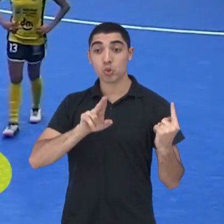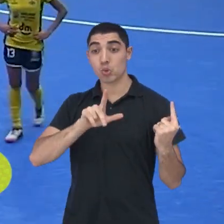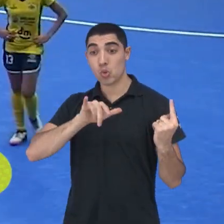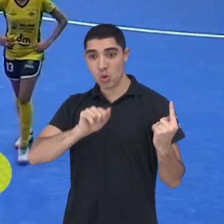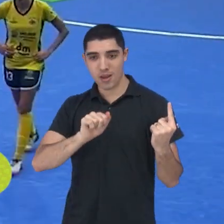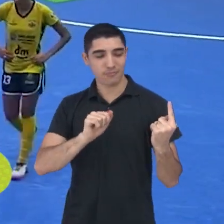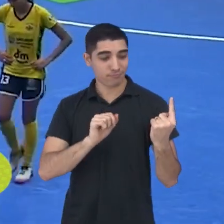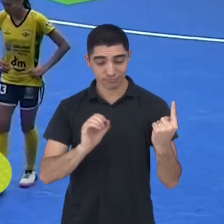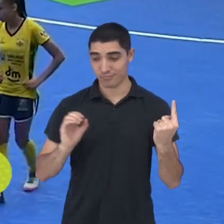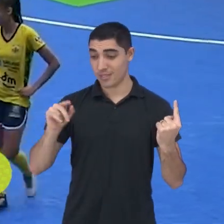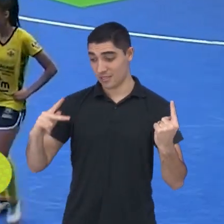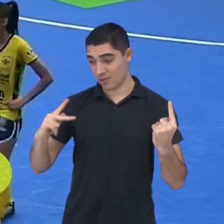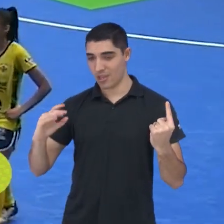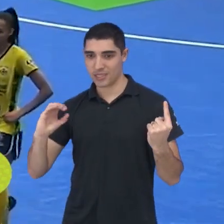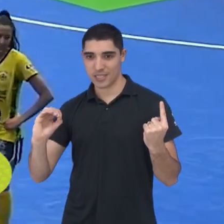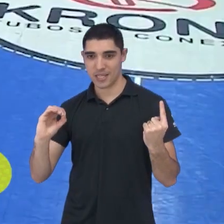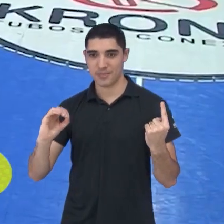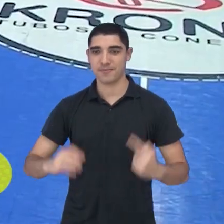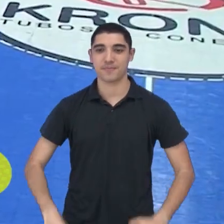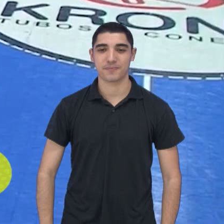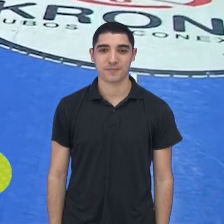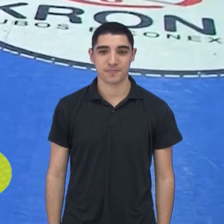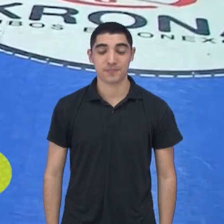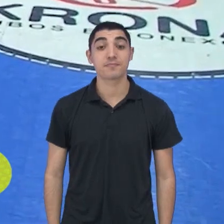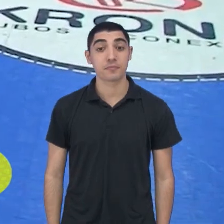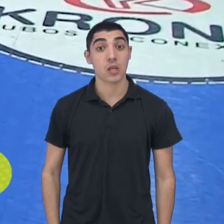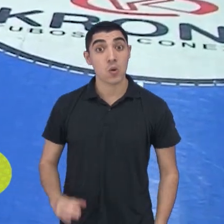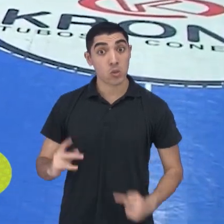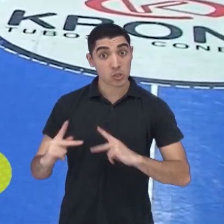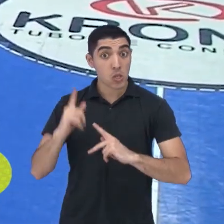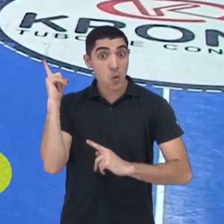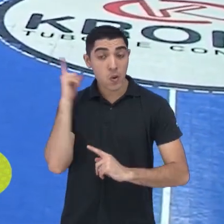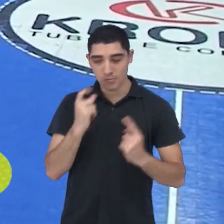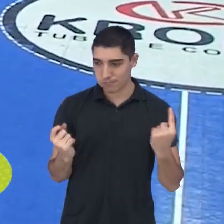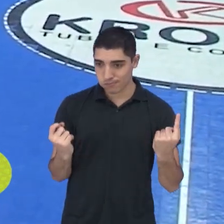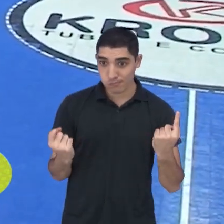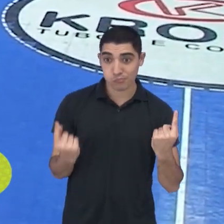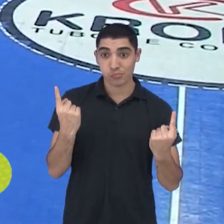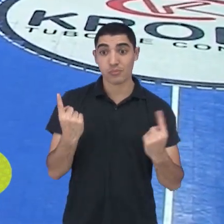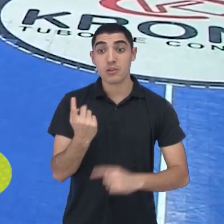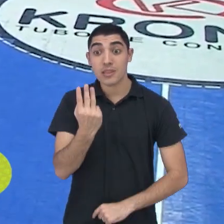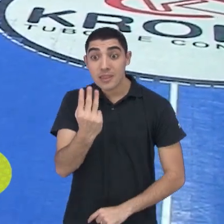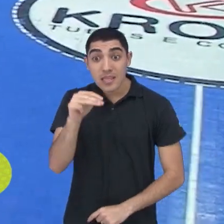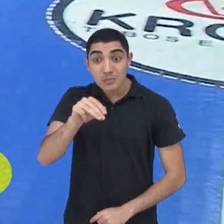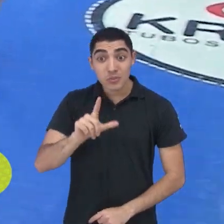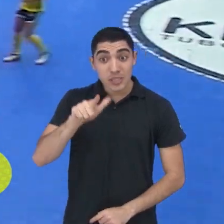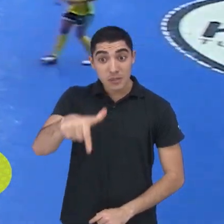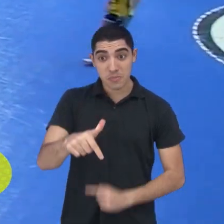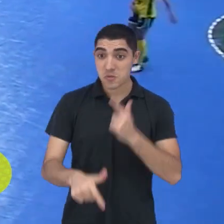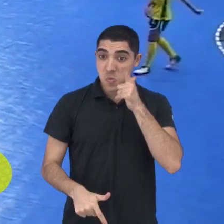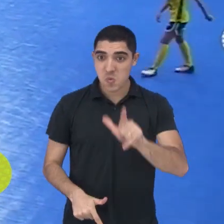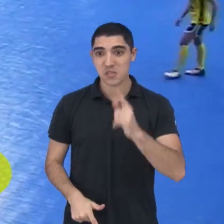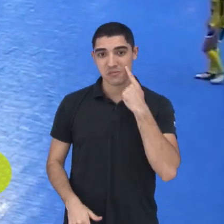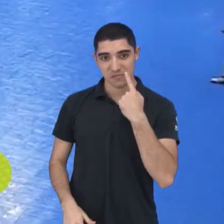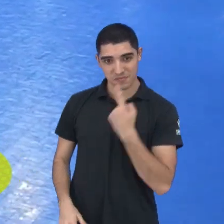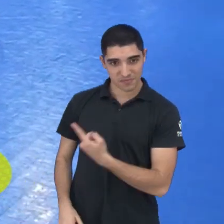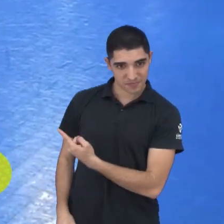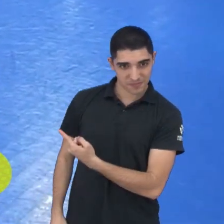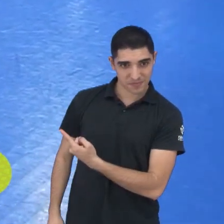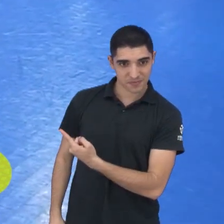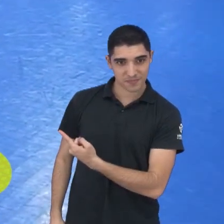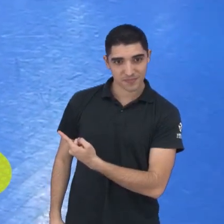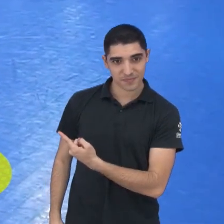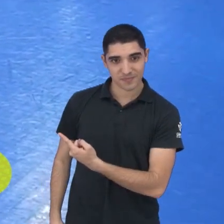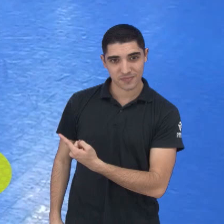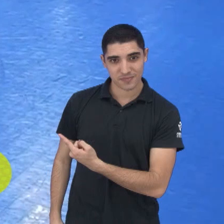José 0, Barateiro 1. O empate do São José veio 3 minutos depois. Jogando com goleira linha, Bebel recebeu